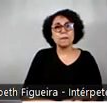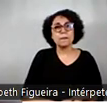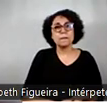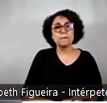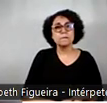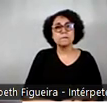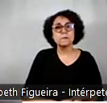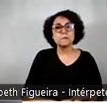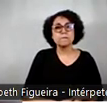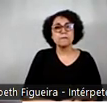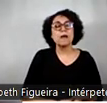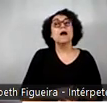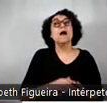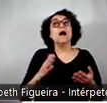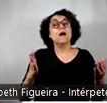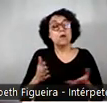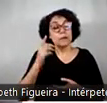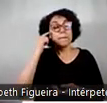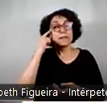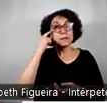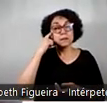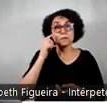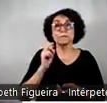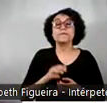a questão da pessoa migrante e refugiada, né,